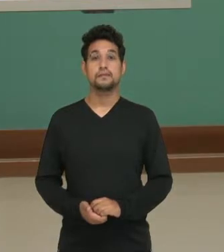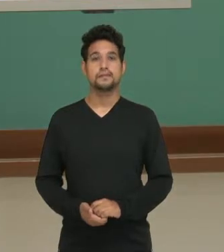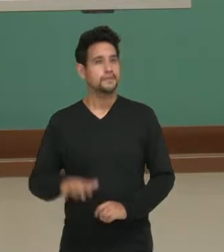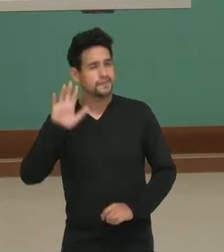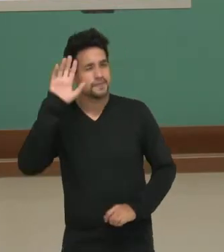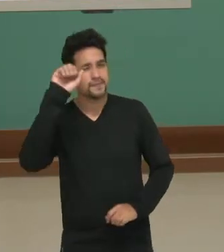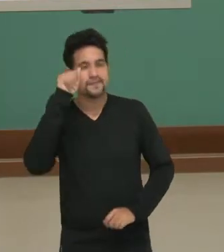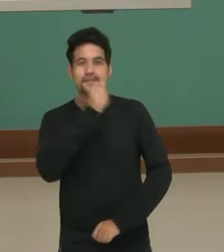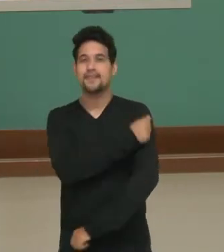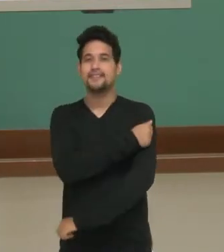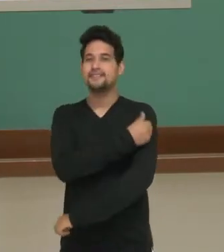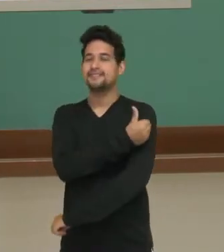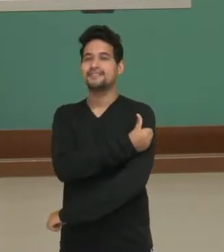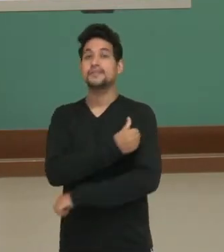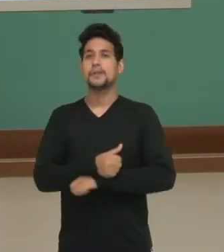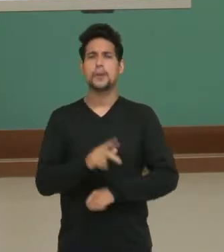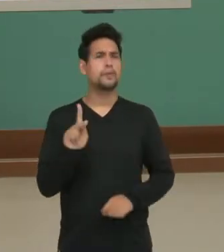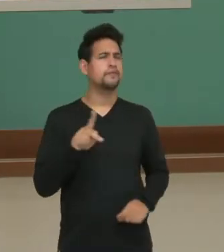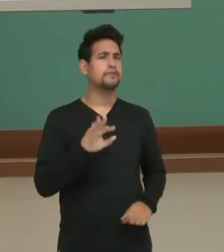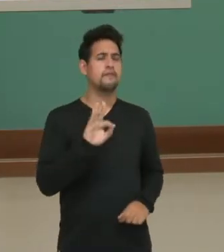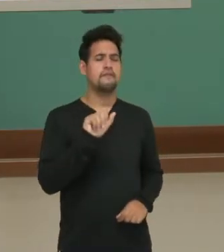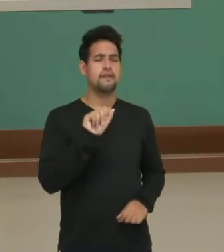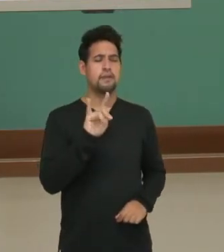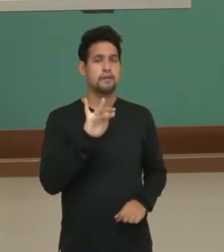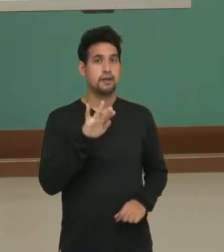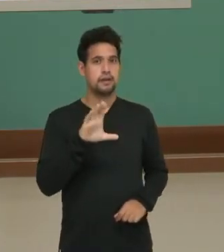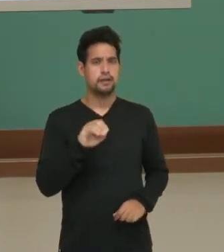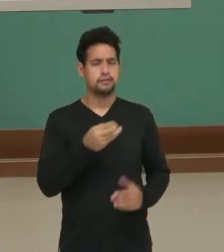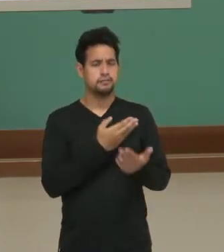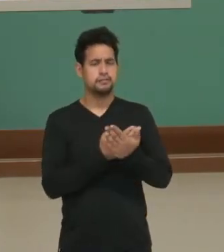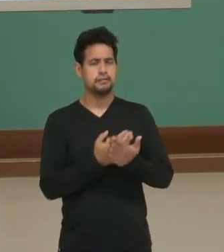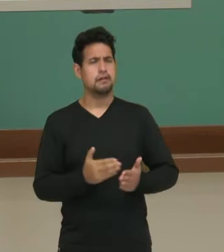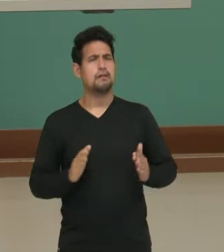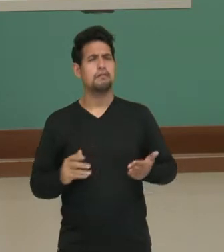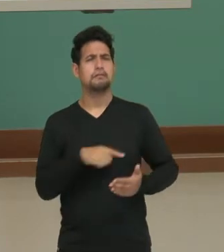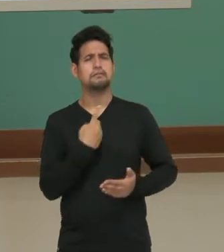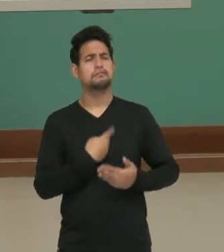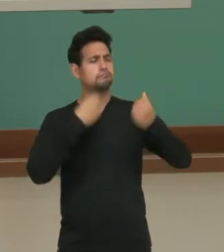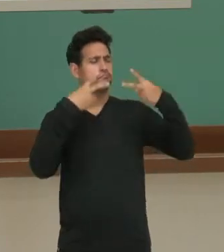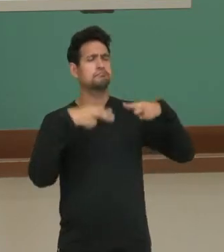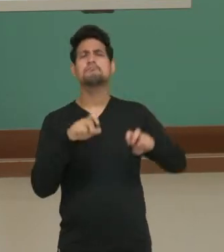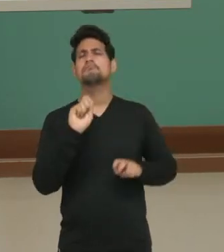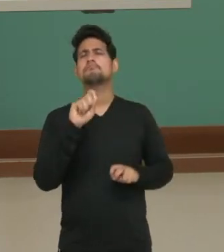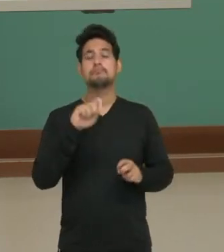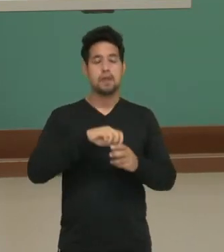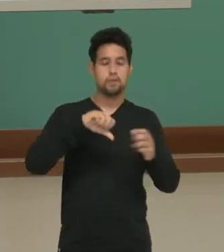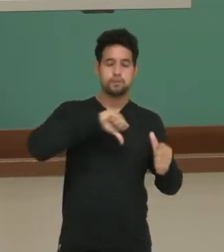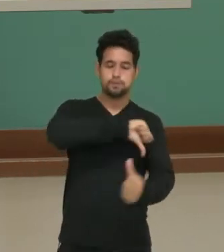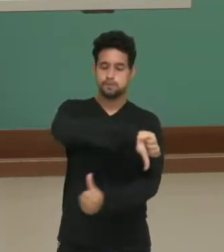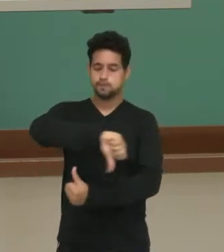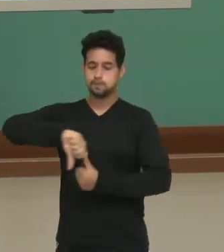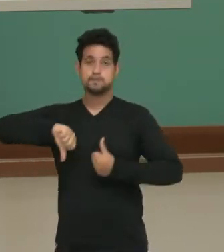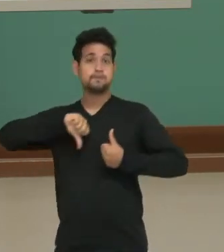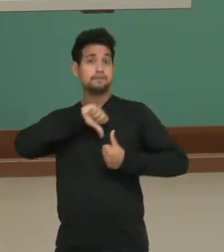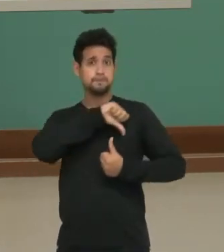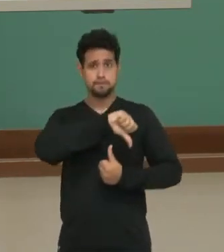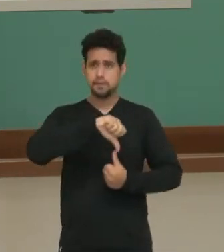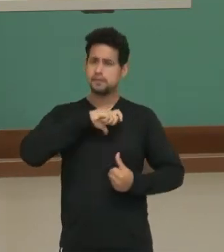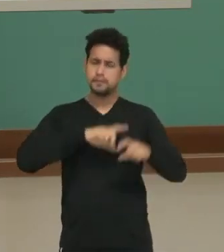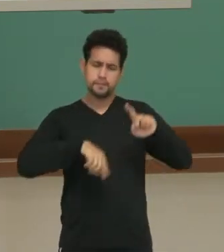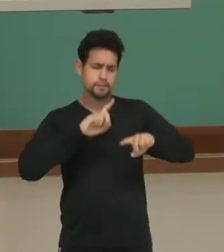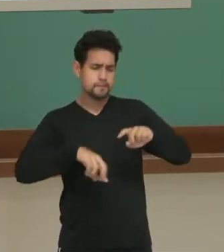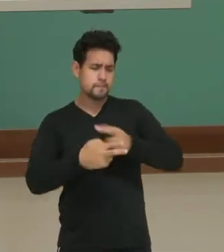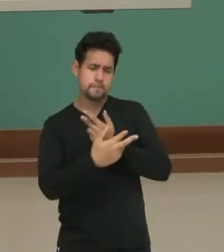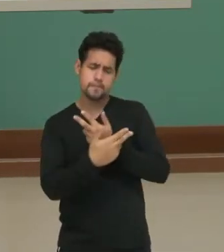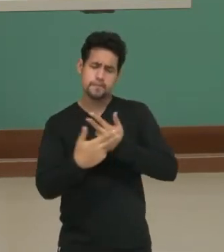Olá, estudantes do sexto ano. Aqui é o professor Fabiano e nessa aula nós vamos falar sobre as transformações dos materiais,